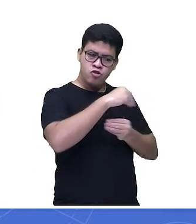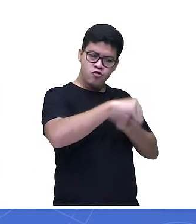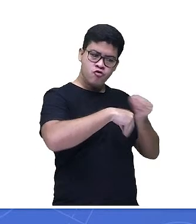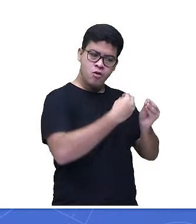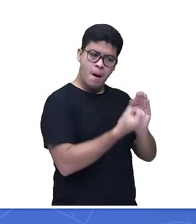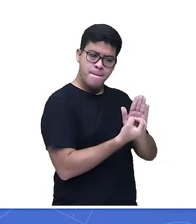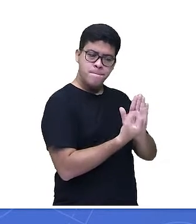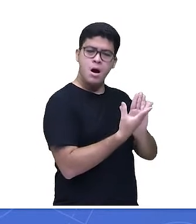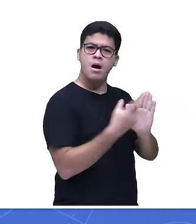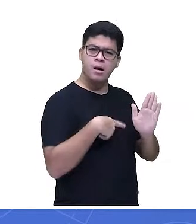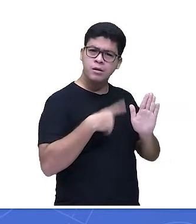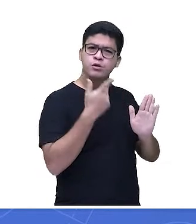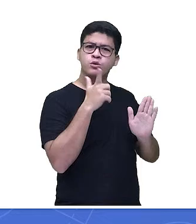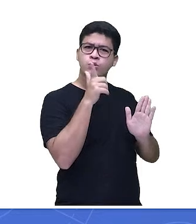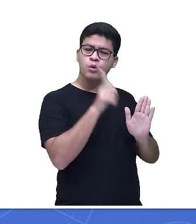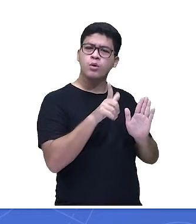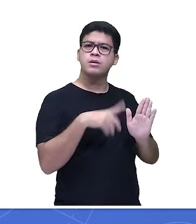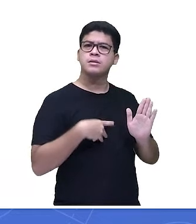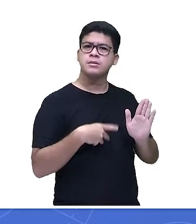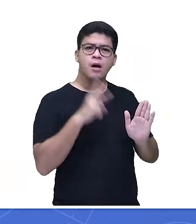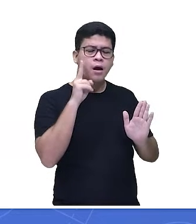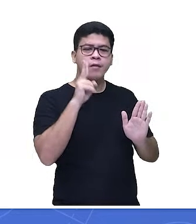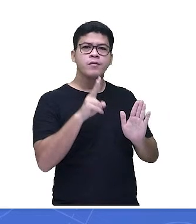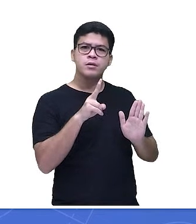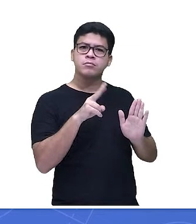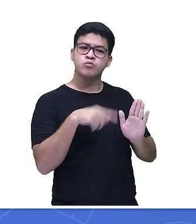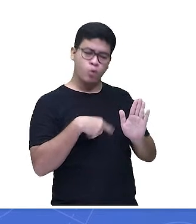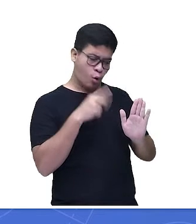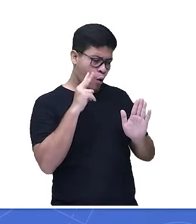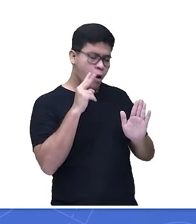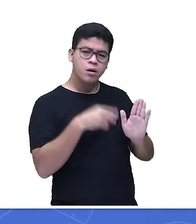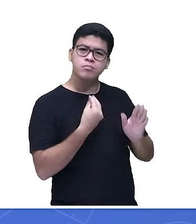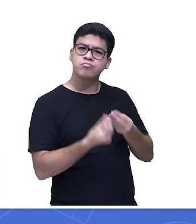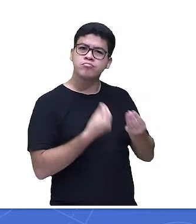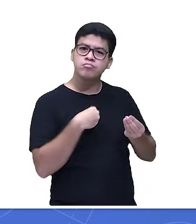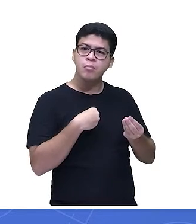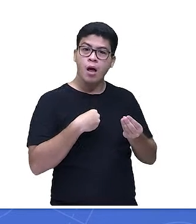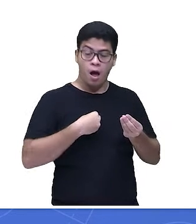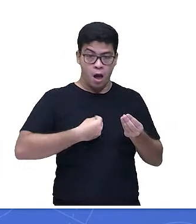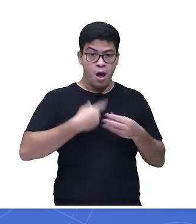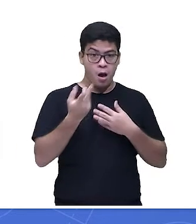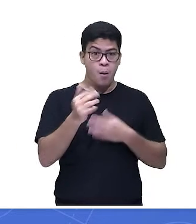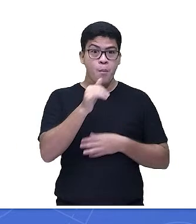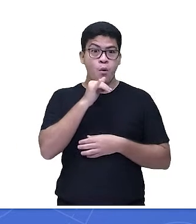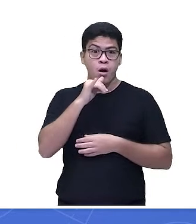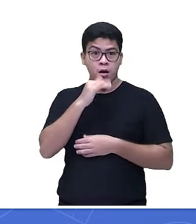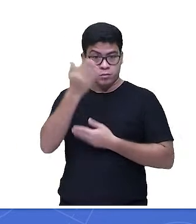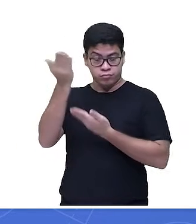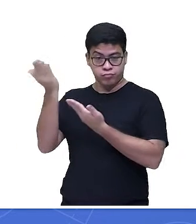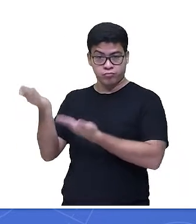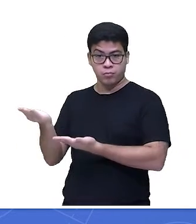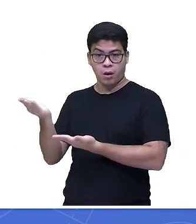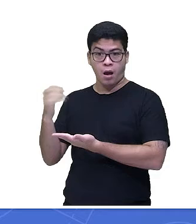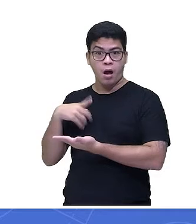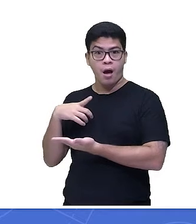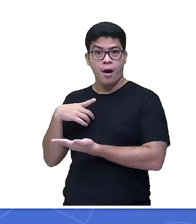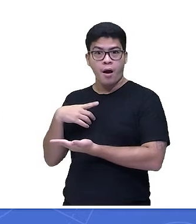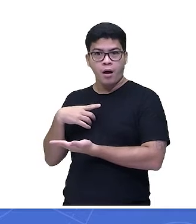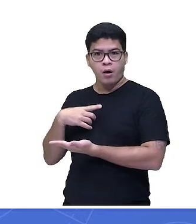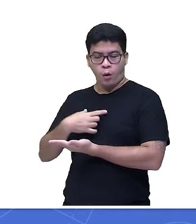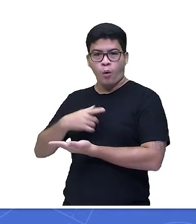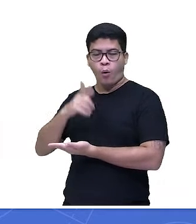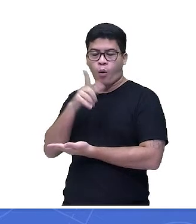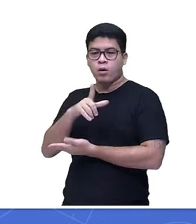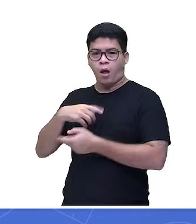mais substâncias numa mistura. Ou seja, a mistura heterogênea, ela